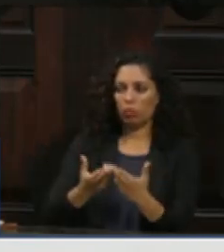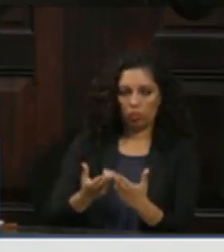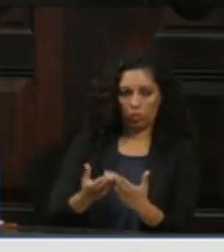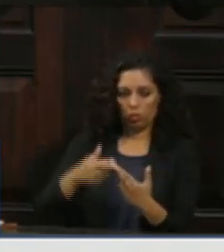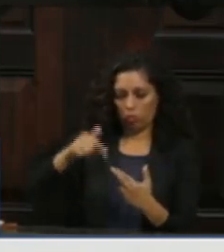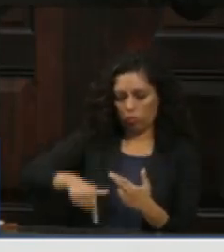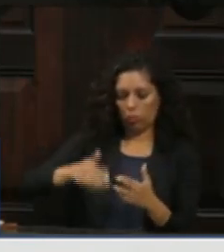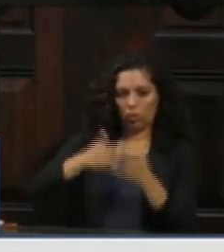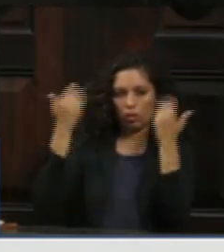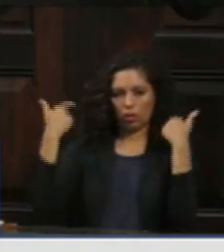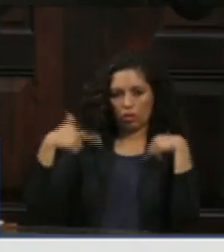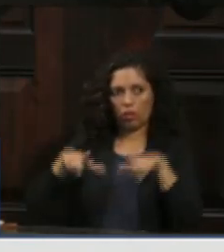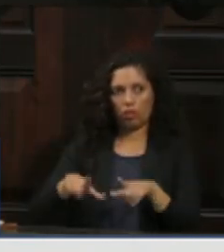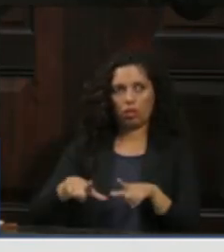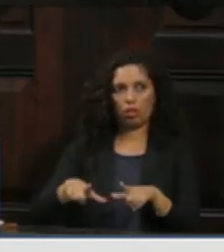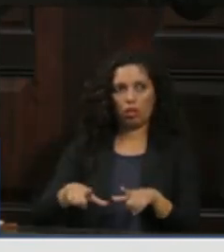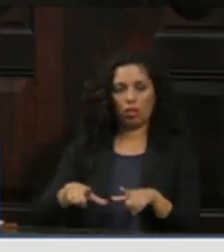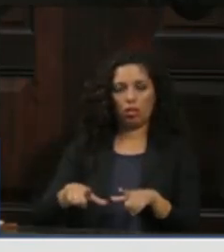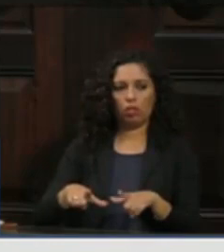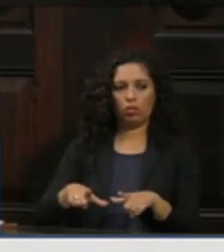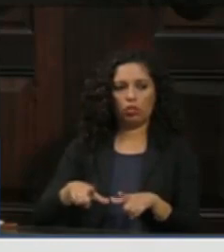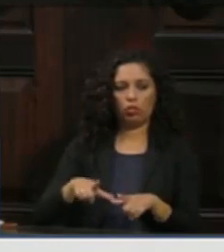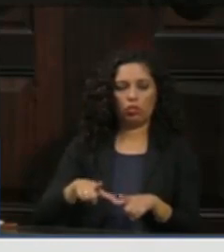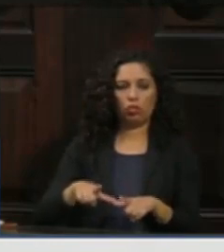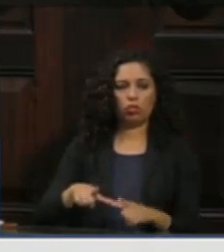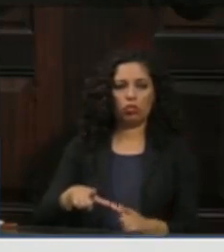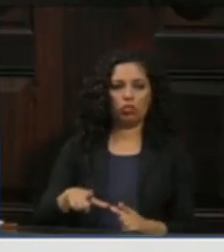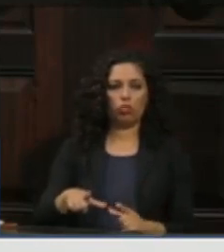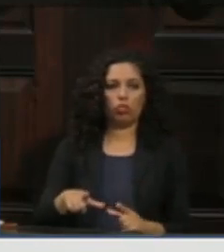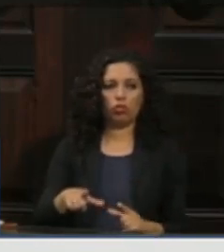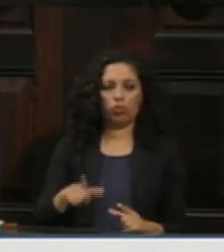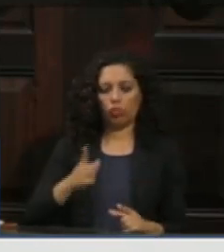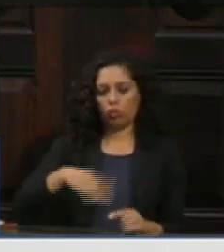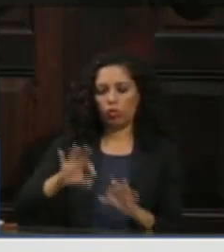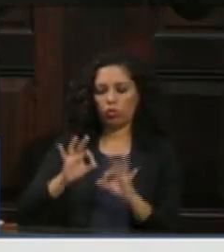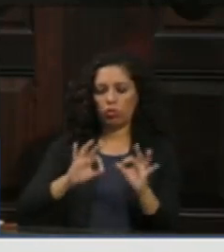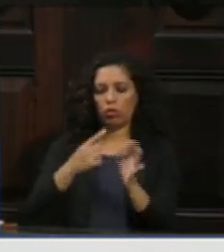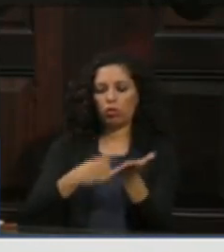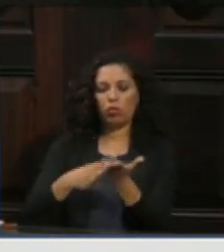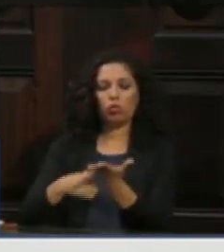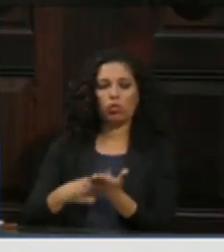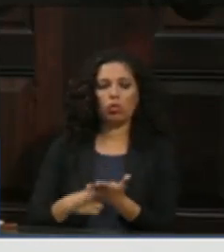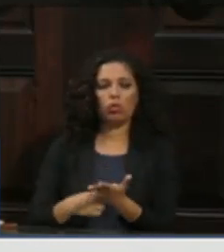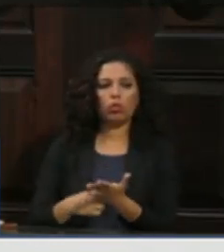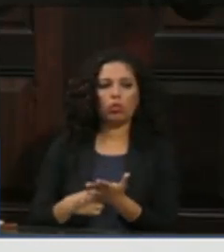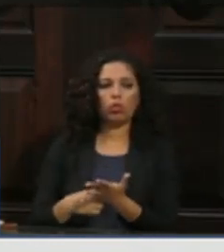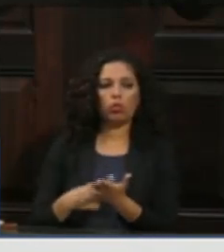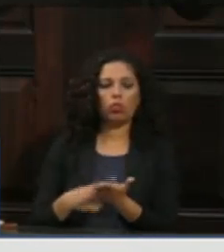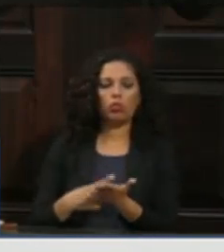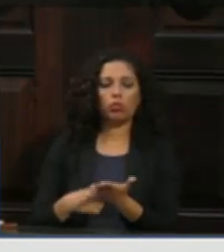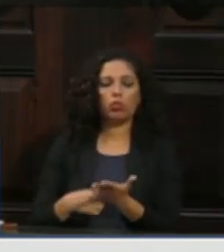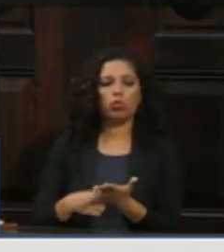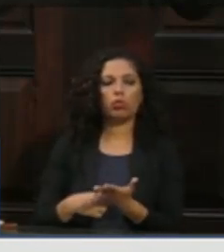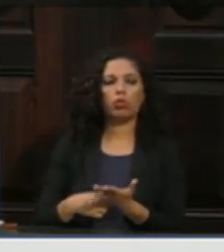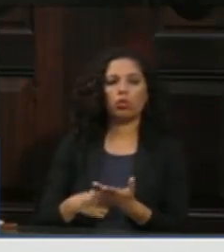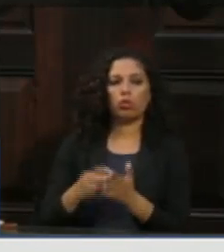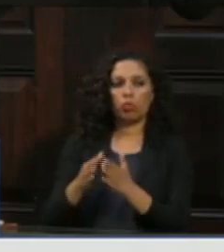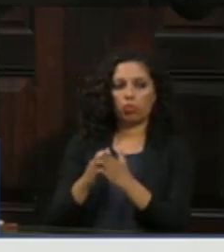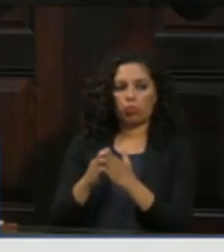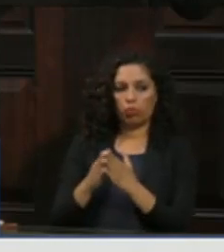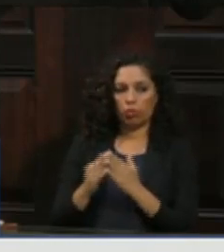se Vossa Excelência puder chamar os trabalhos à ordem. Senhor presidente, por favor, chamar os trabalhos à ordem. Por favor. Em relação